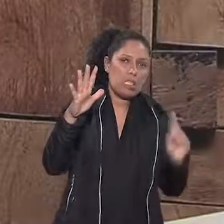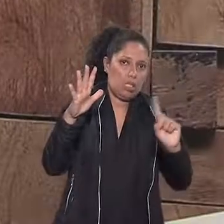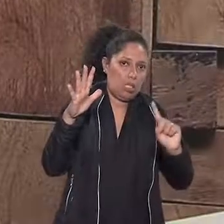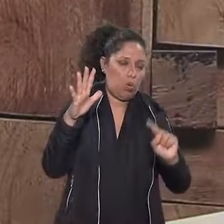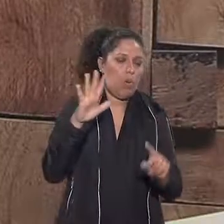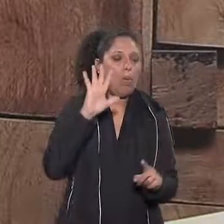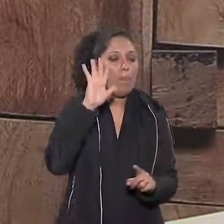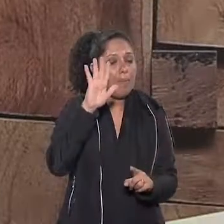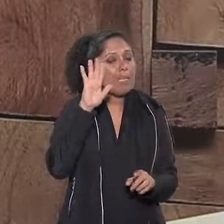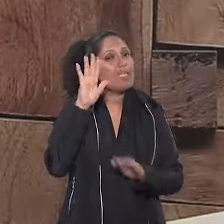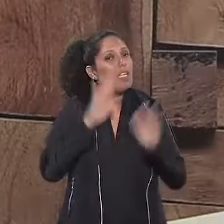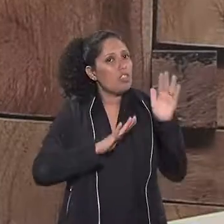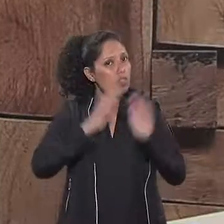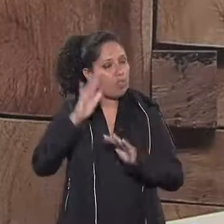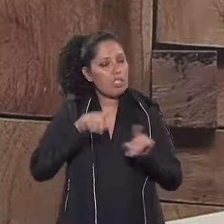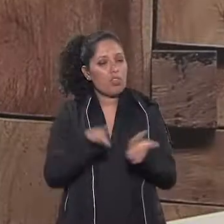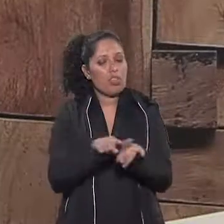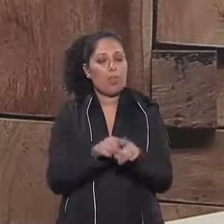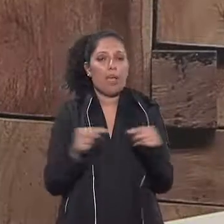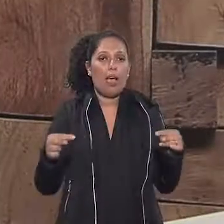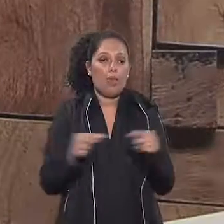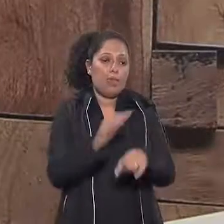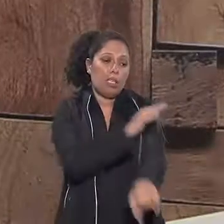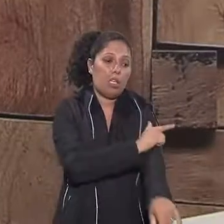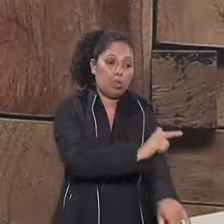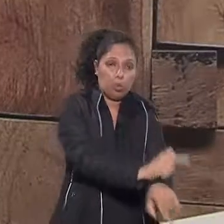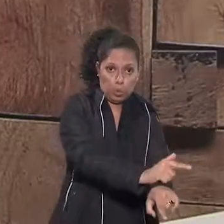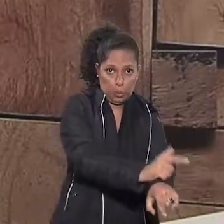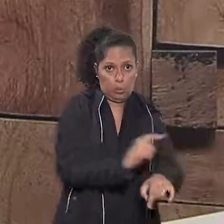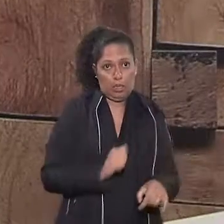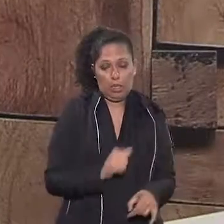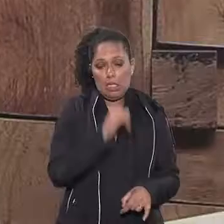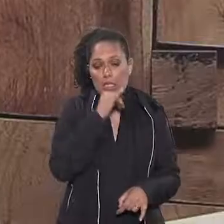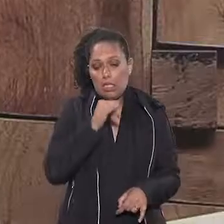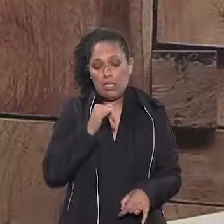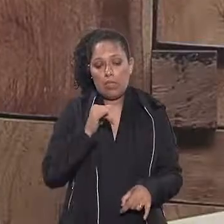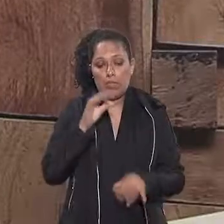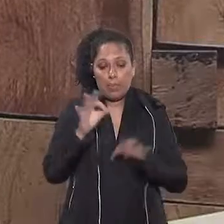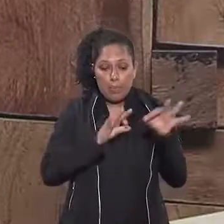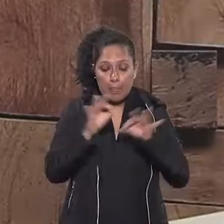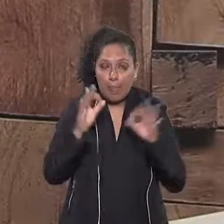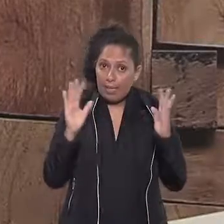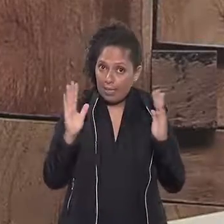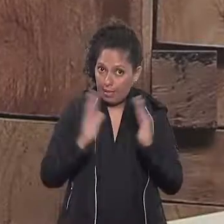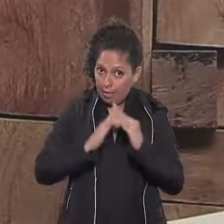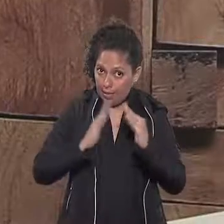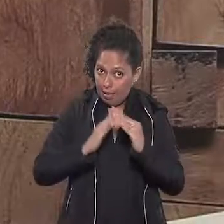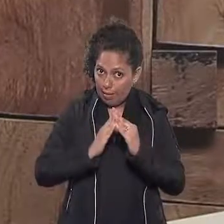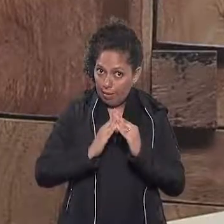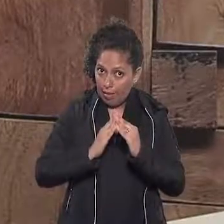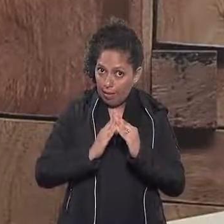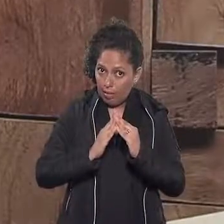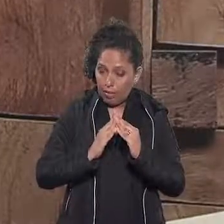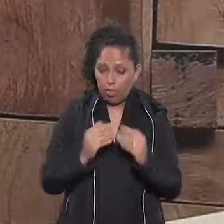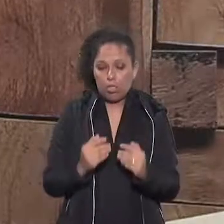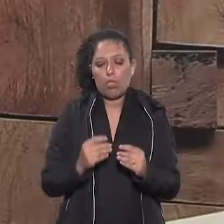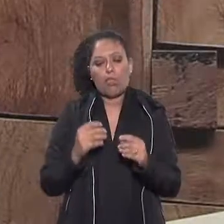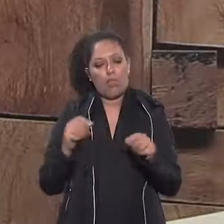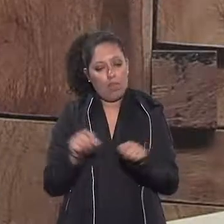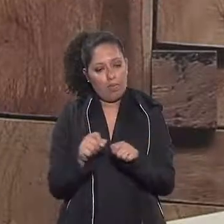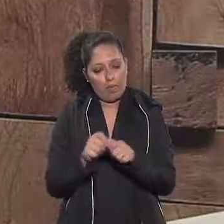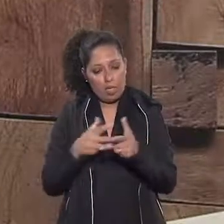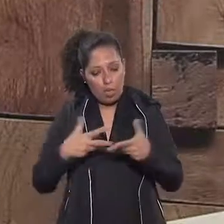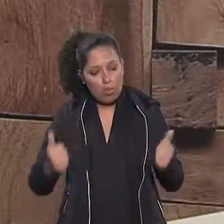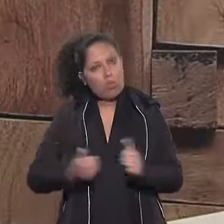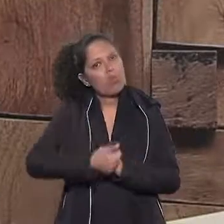verdade, porque tem a ver com hábitos também. Por exemplo, se a gente cozinha em casa, geralmente a gente vai usar produtos menos processados,